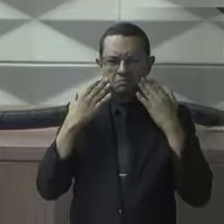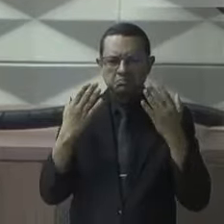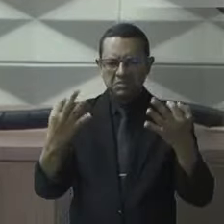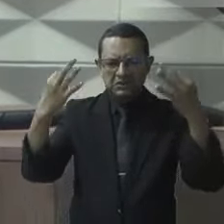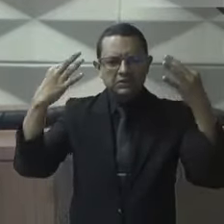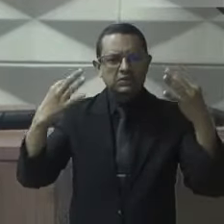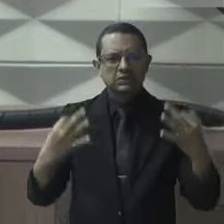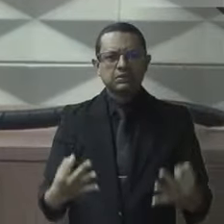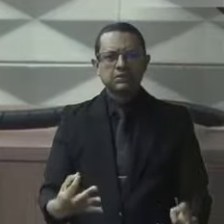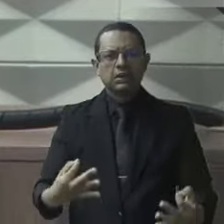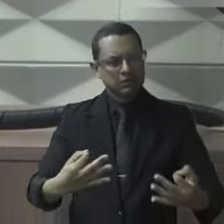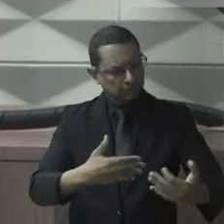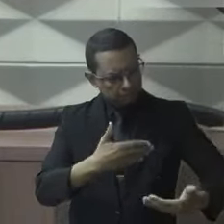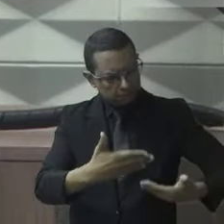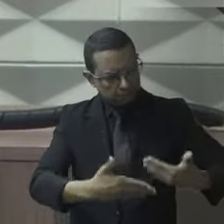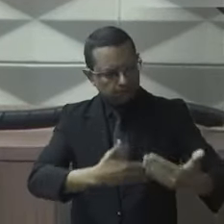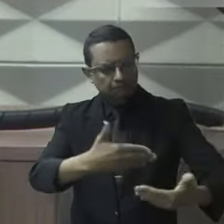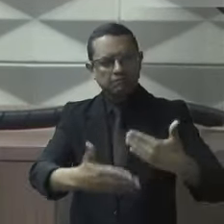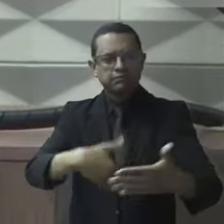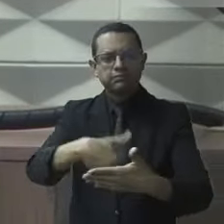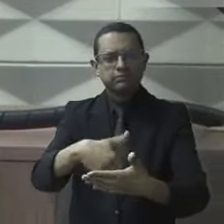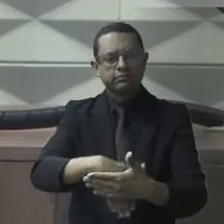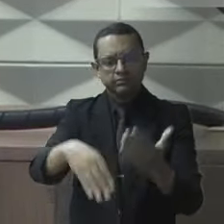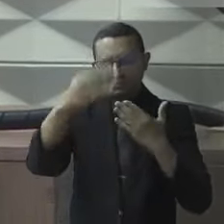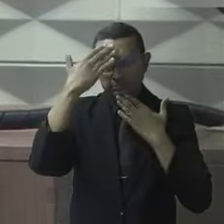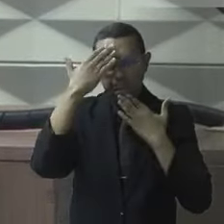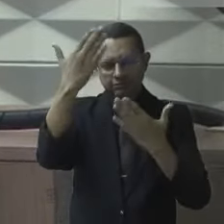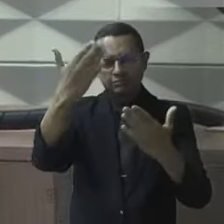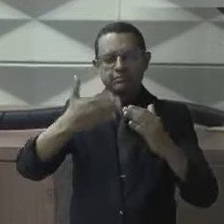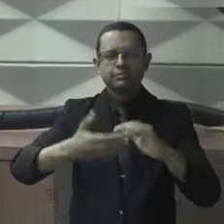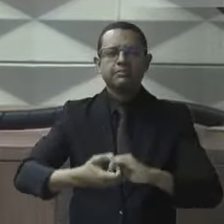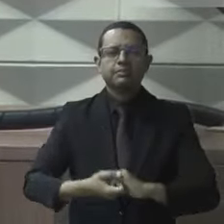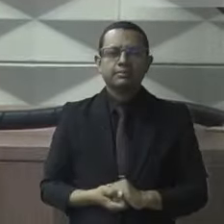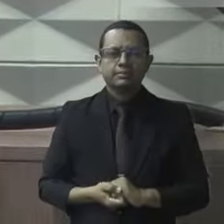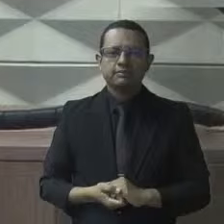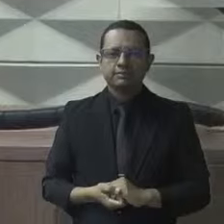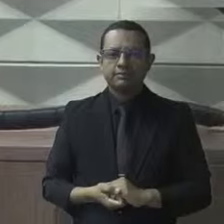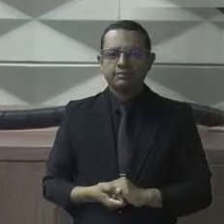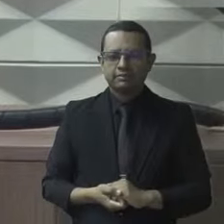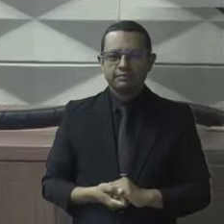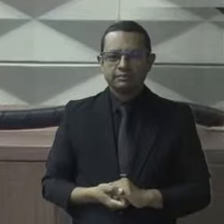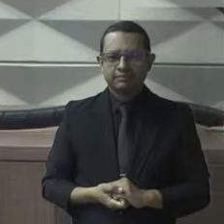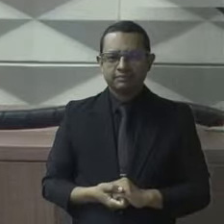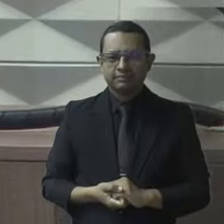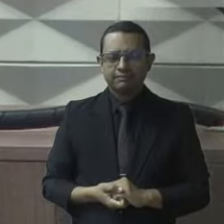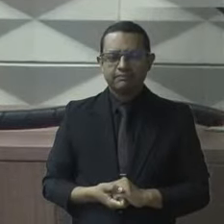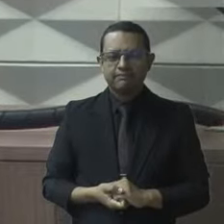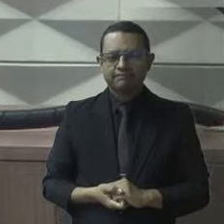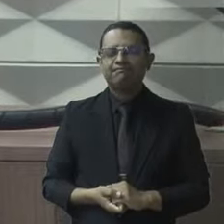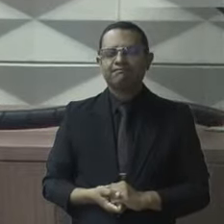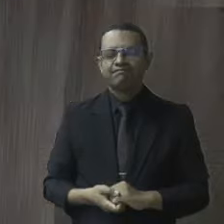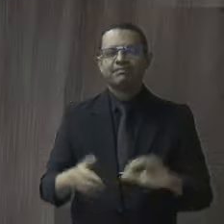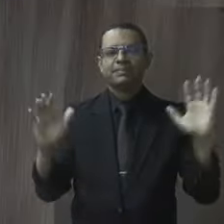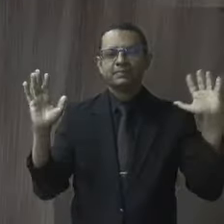enfim, condução desse processo eleitoral. Obrigado. Muito obrigado.